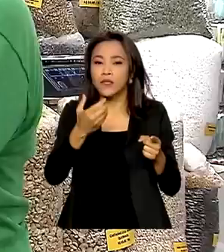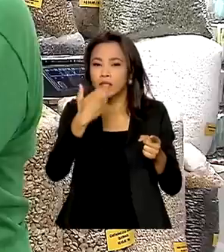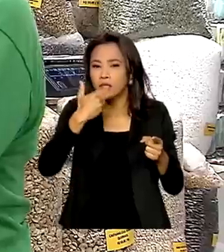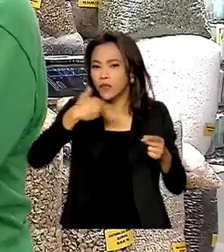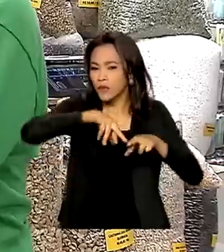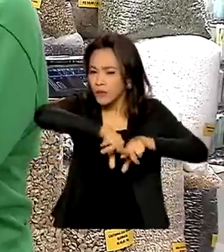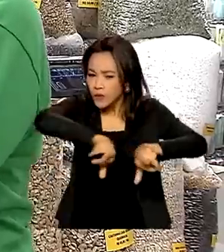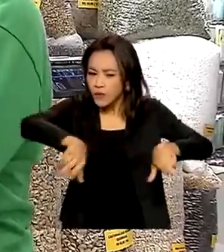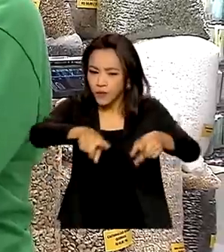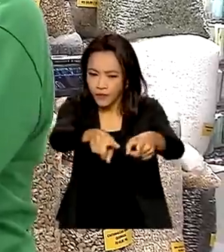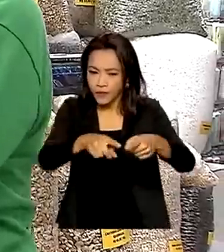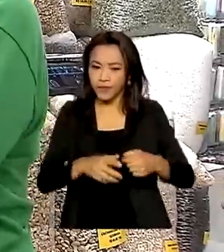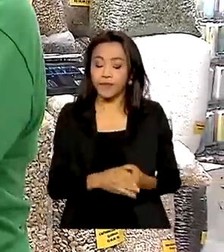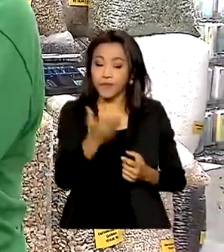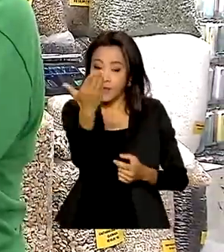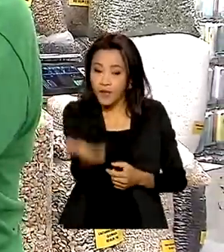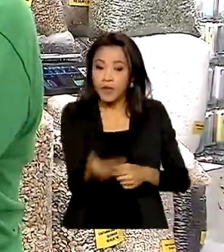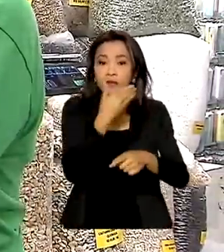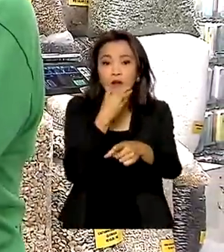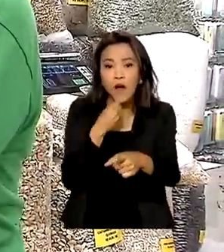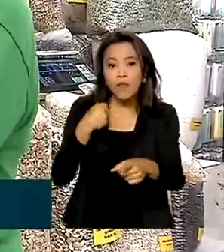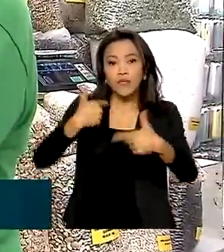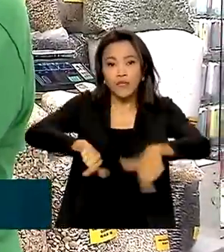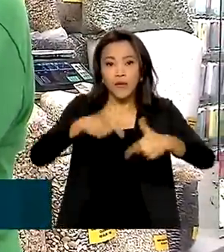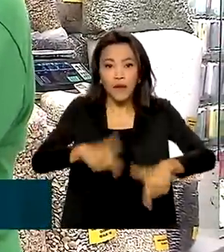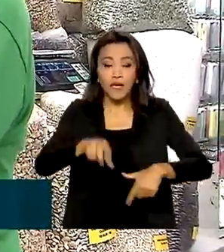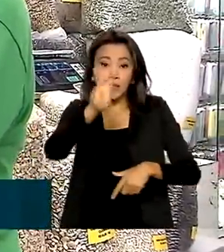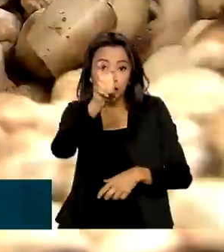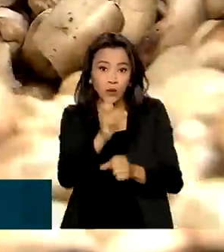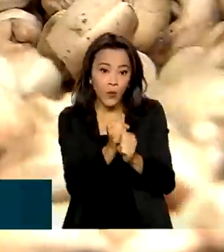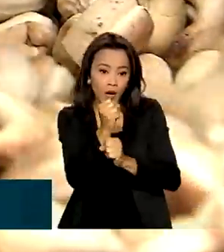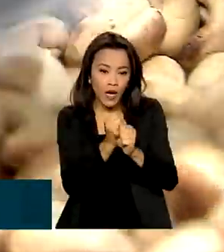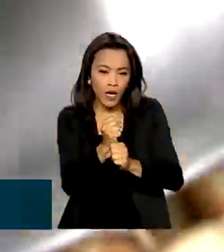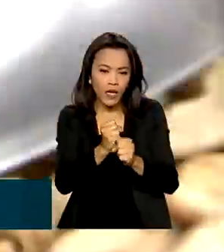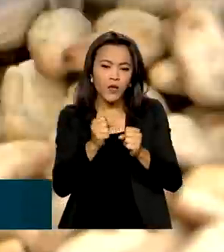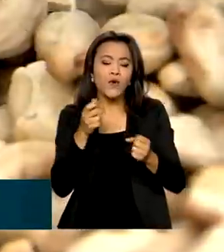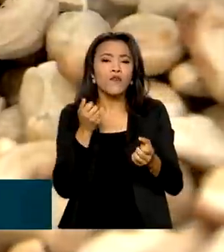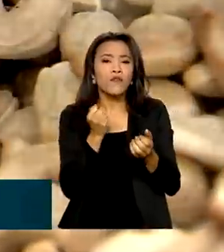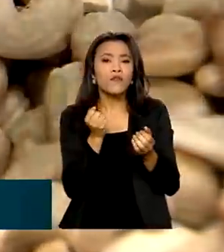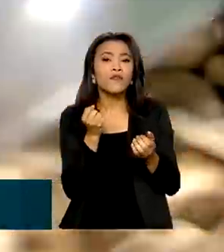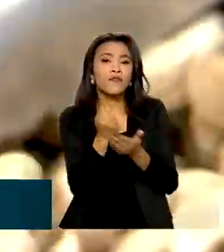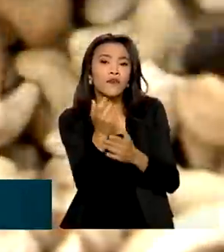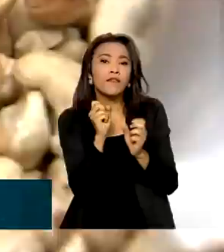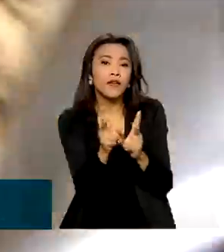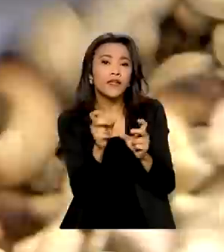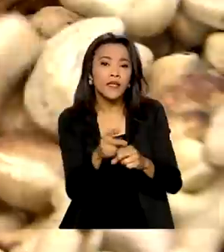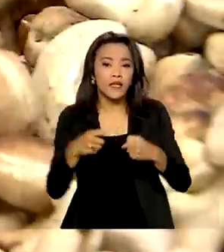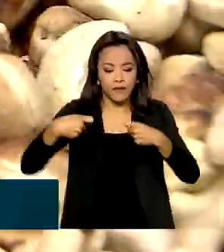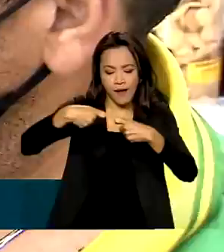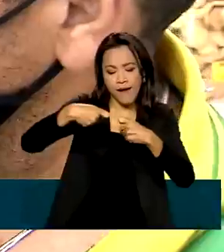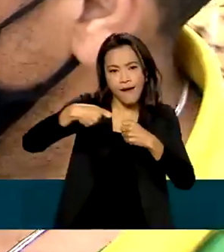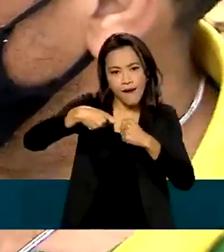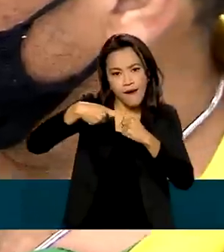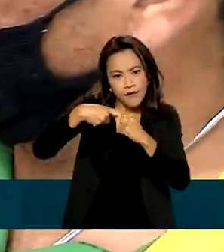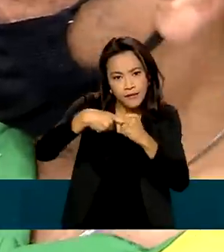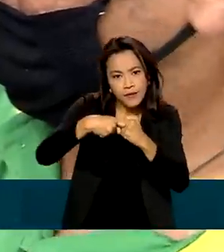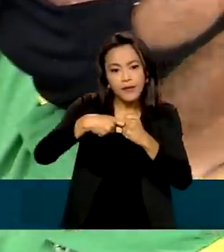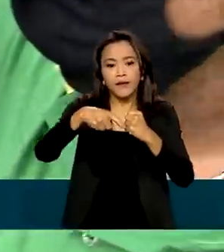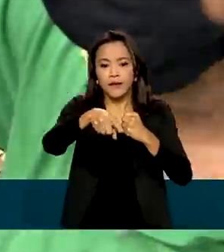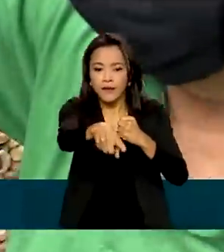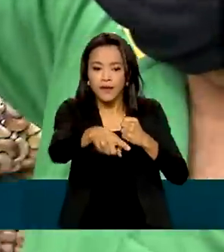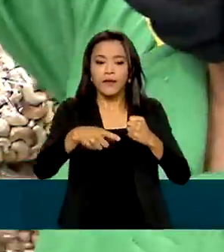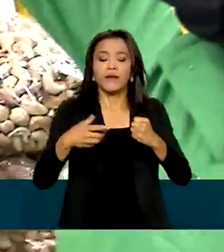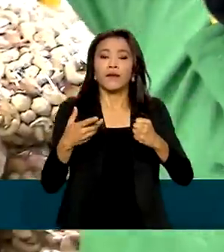produtos. Isaac trabalha há 5 anos com a venda de castanhas, amêndoas, nozes e frutas secas. Um serviço